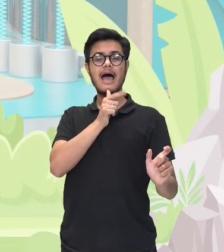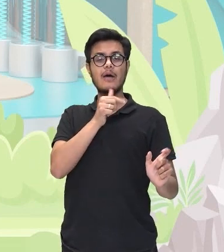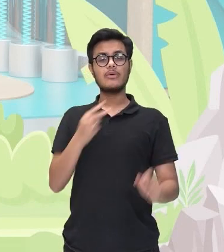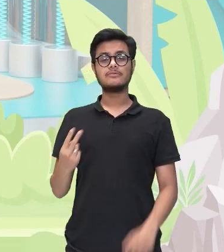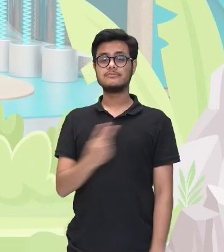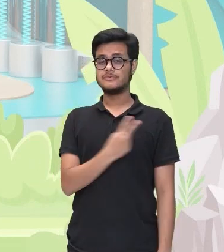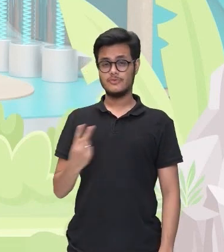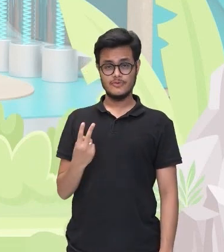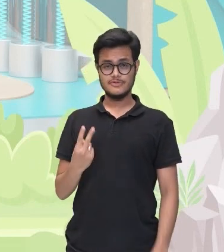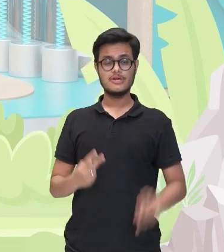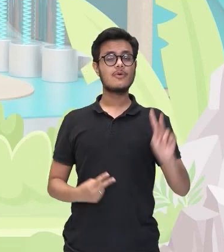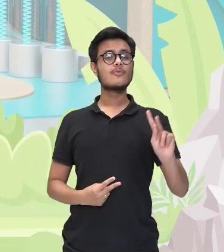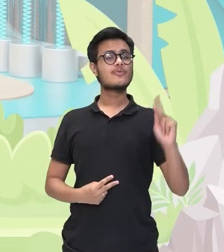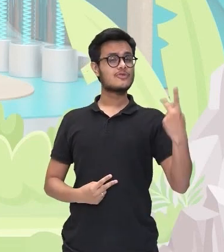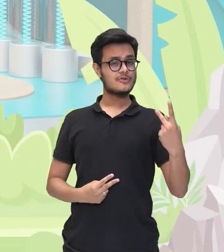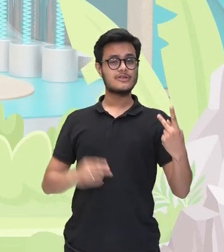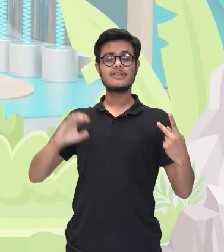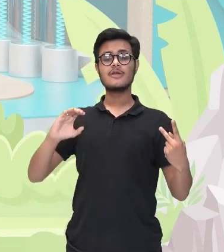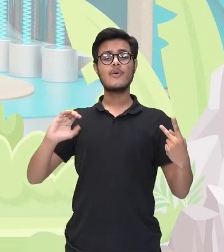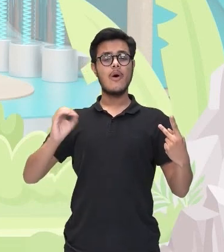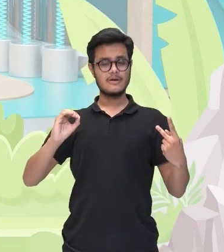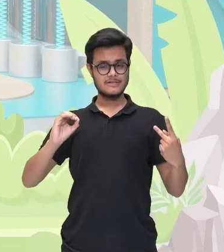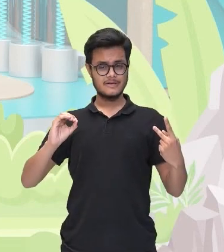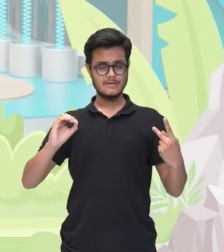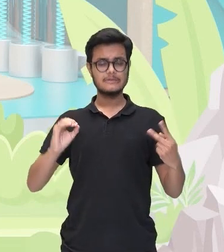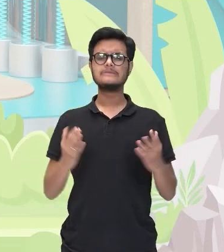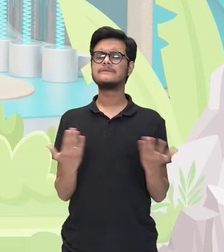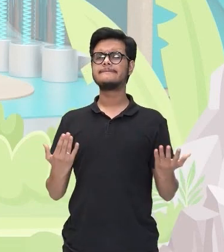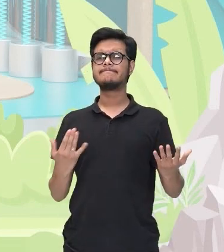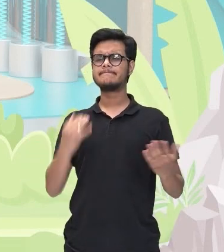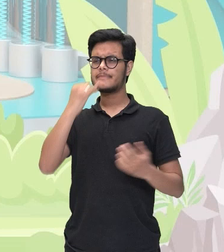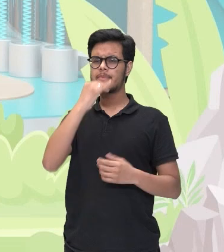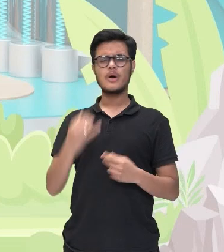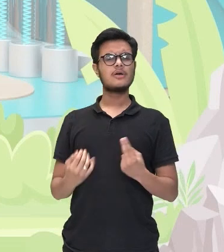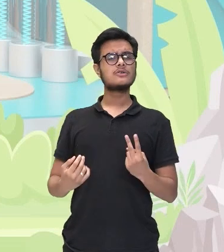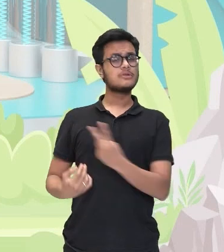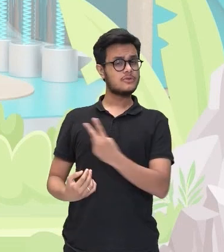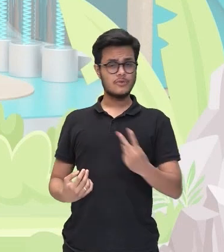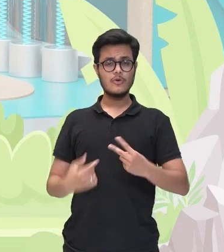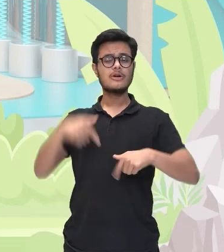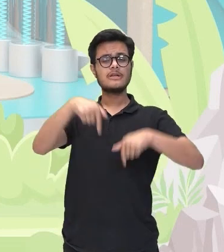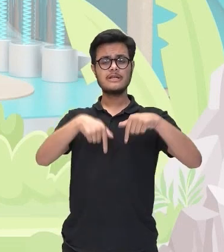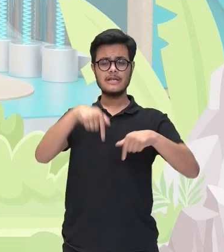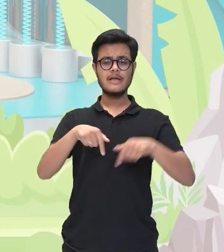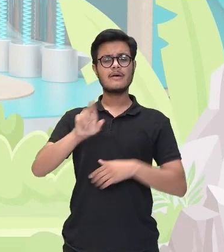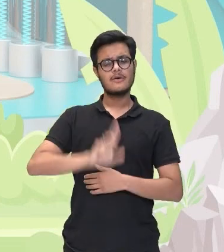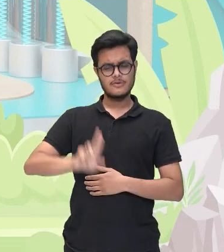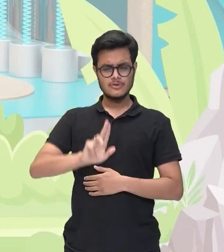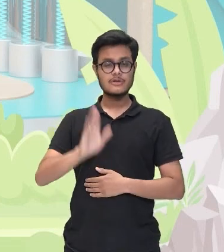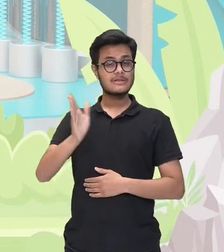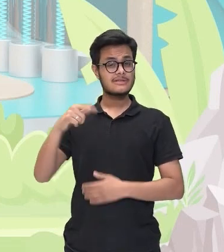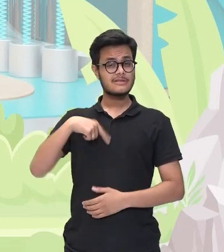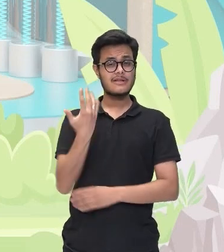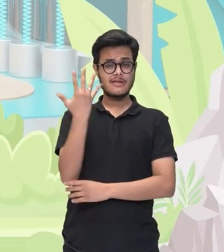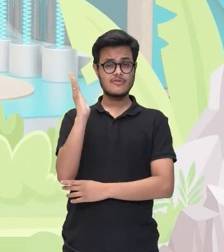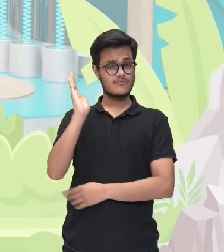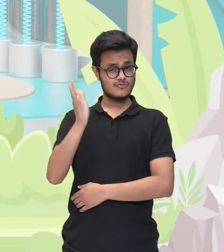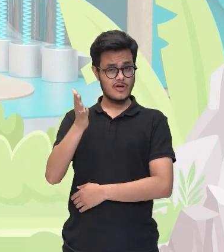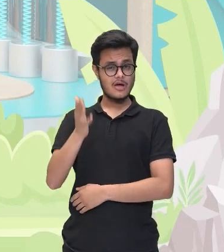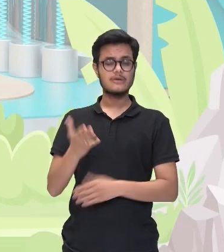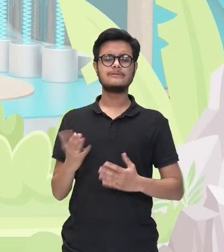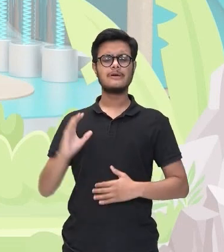o hidrogênio e o oxigênio. Significa que dois elementos que já existiam na natureza,